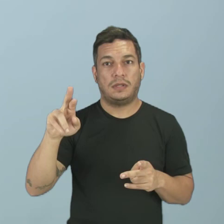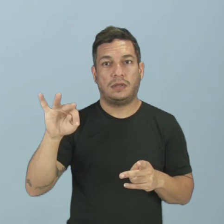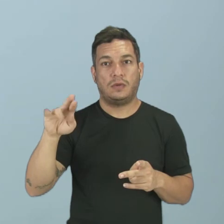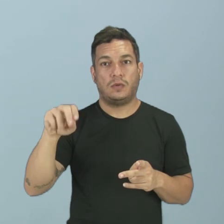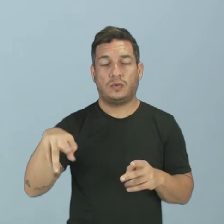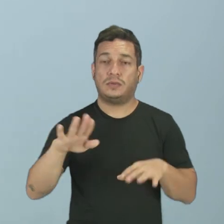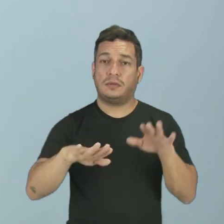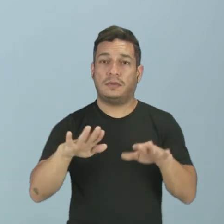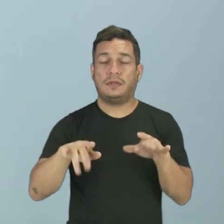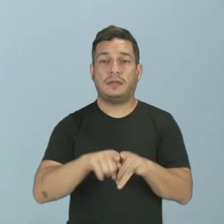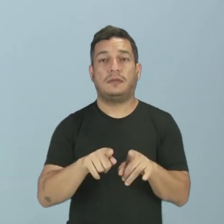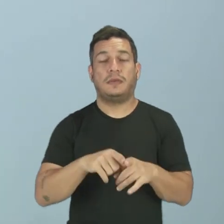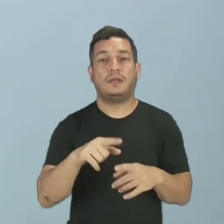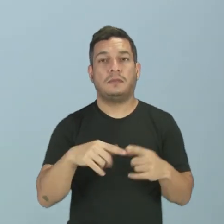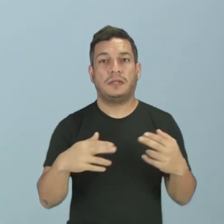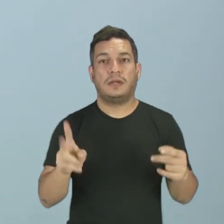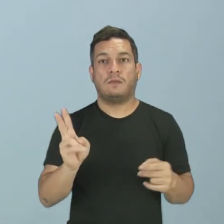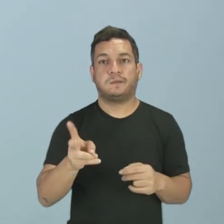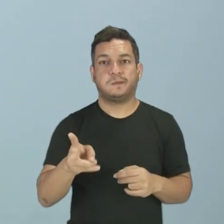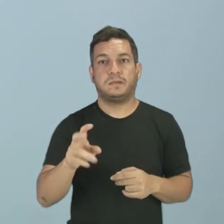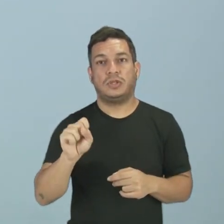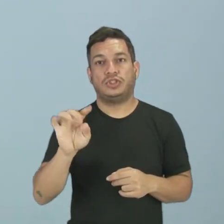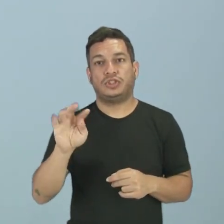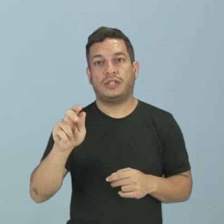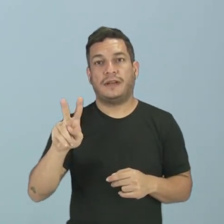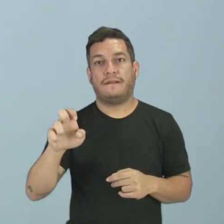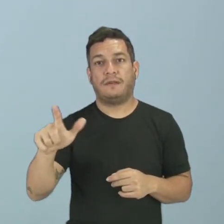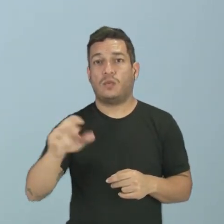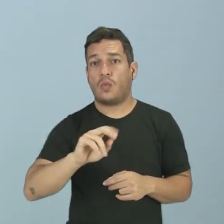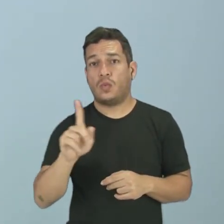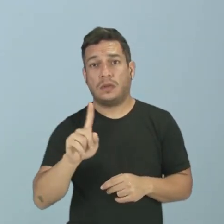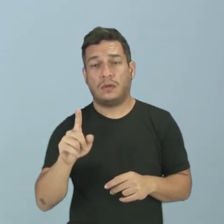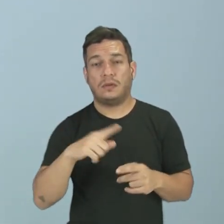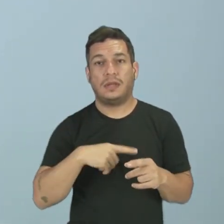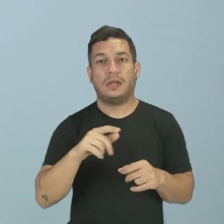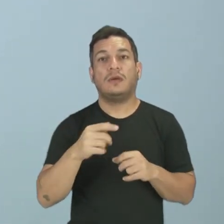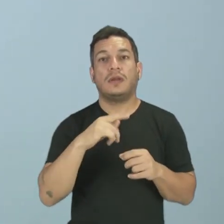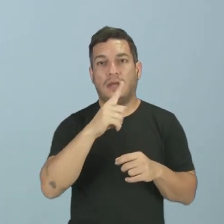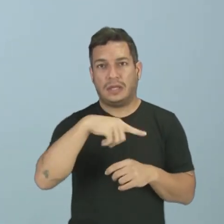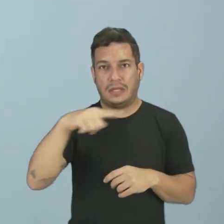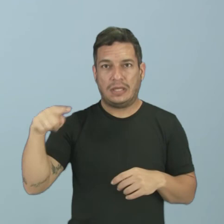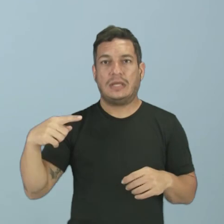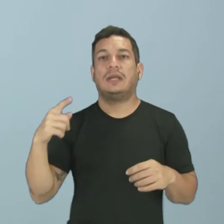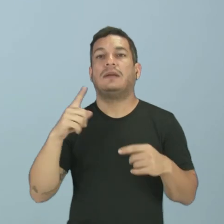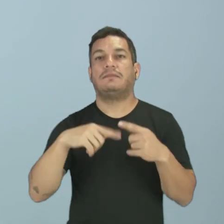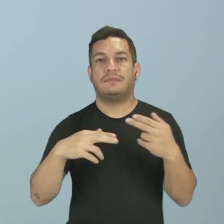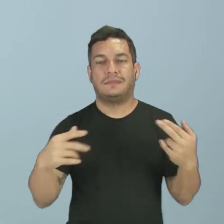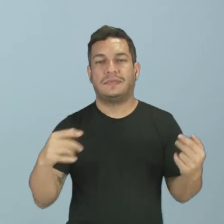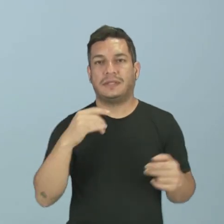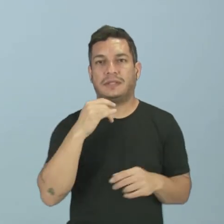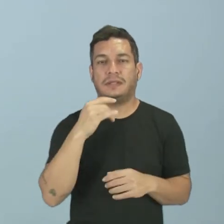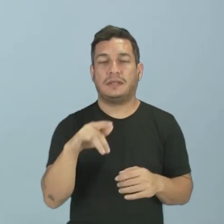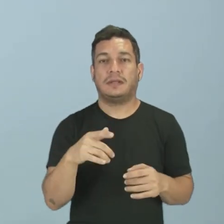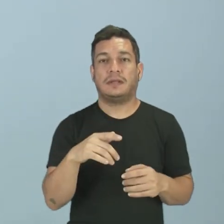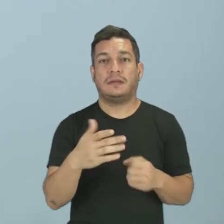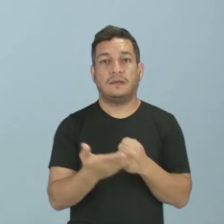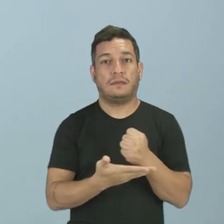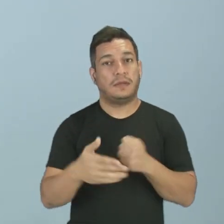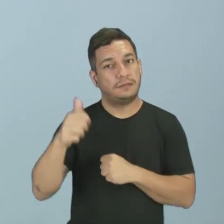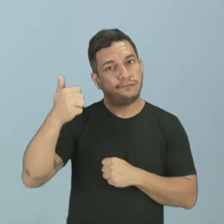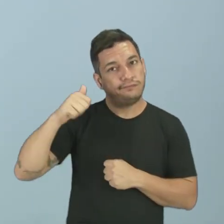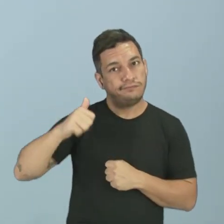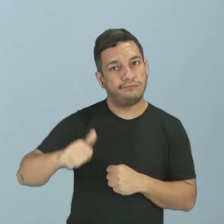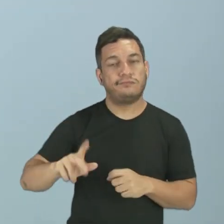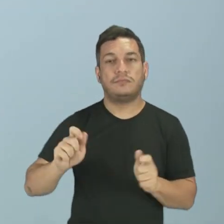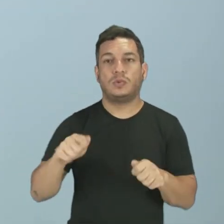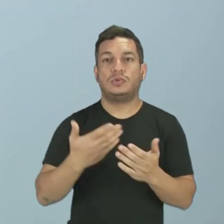desse material, se ele é um material estável ou não, a gente tem elementos radioativos e a partir da análise deles, a